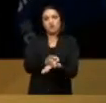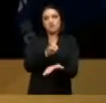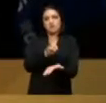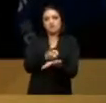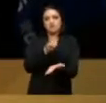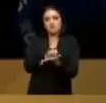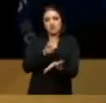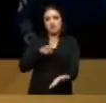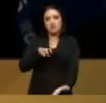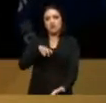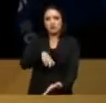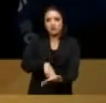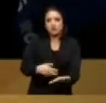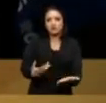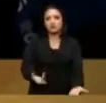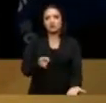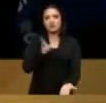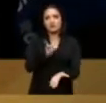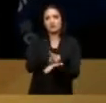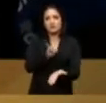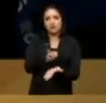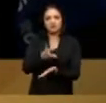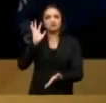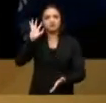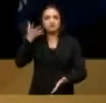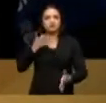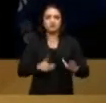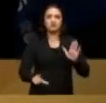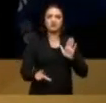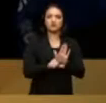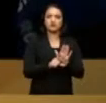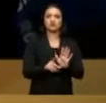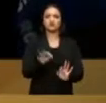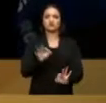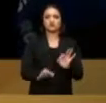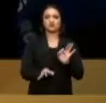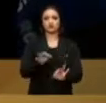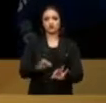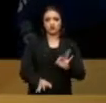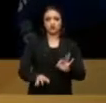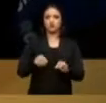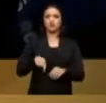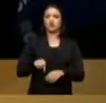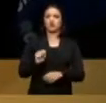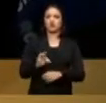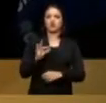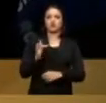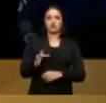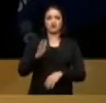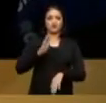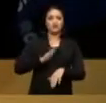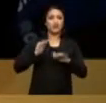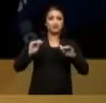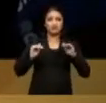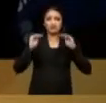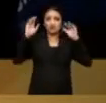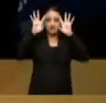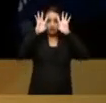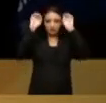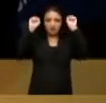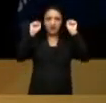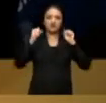legislativo e jurisprudencial posto na mais alta corte constitucional do país. No caso